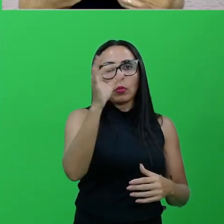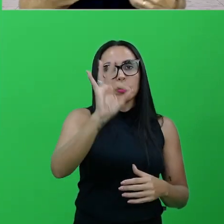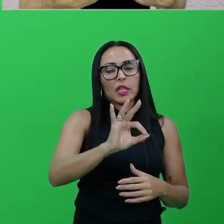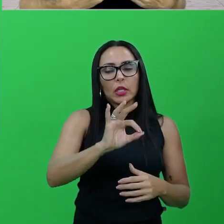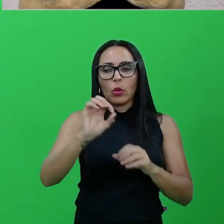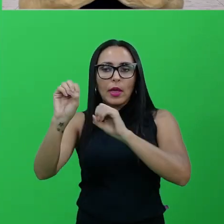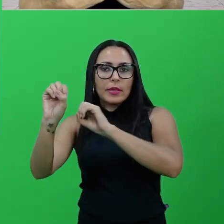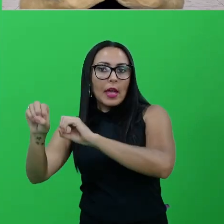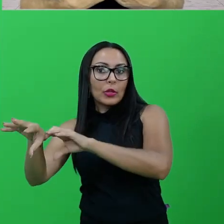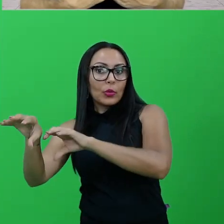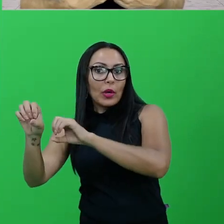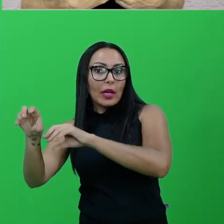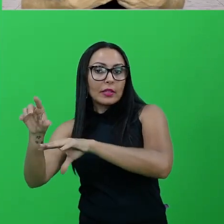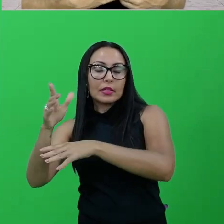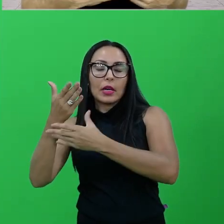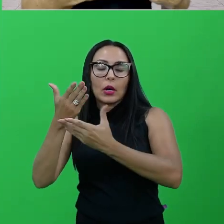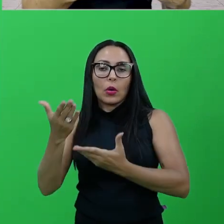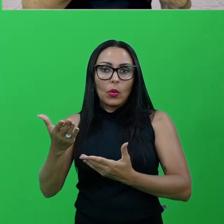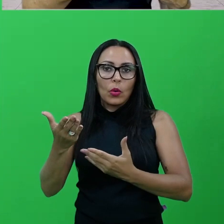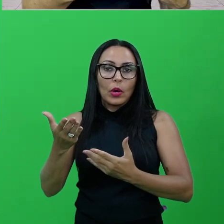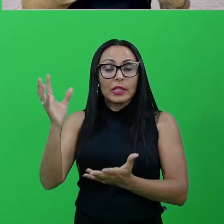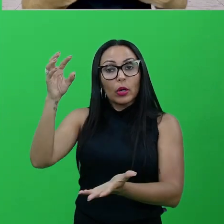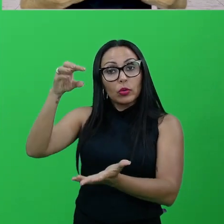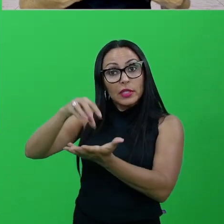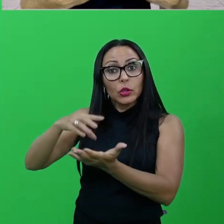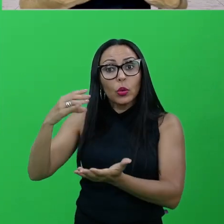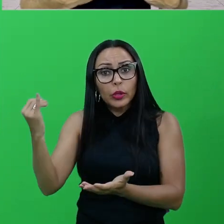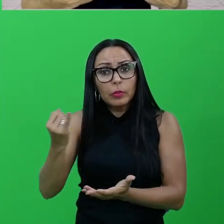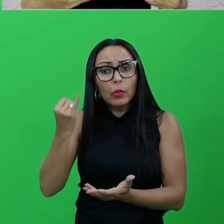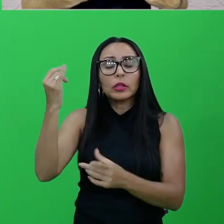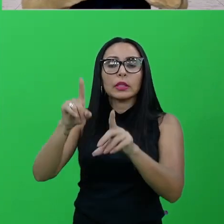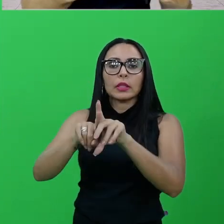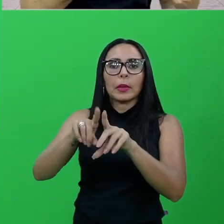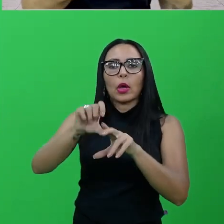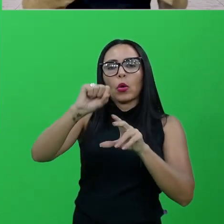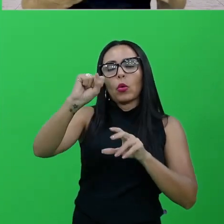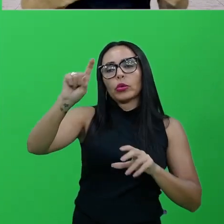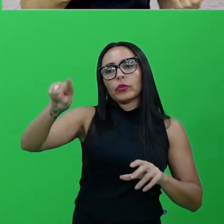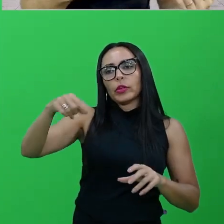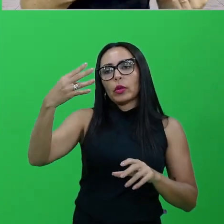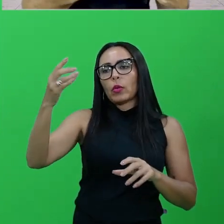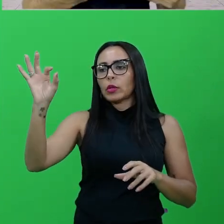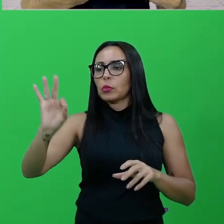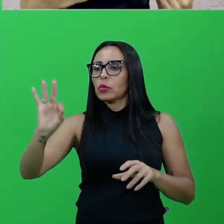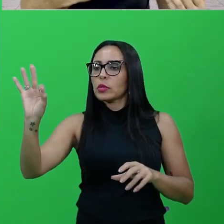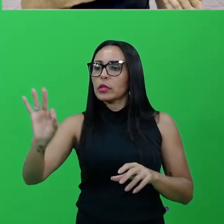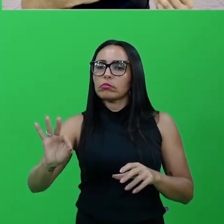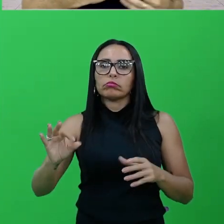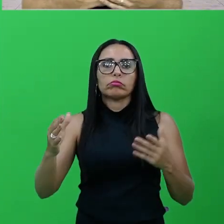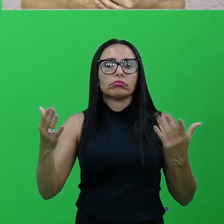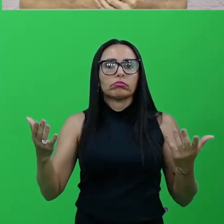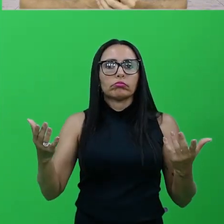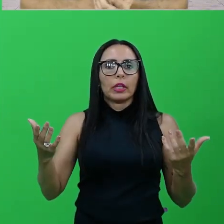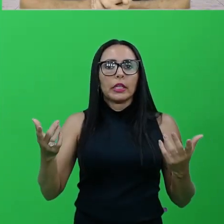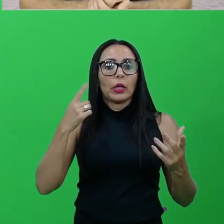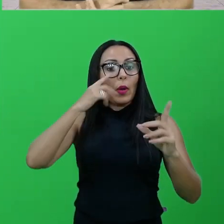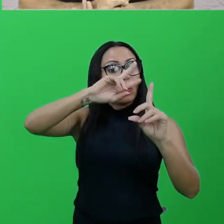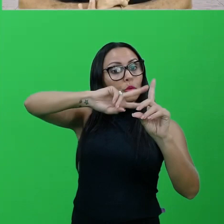educação, que é um setor não menos importante, que está com 8,4%, então praticamente um percentual é o dobro do